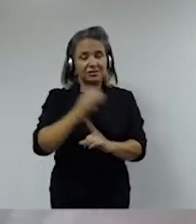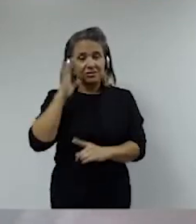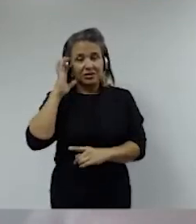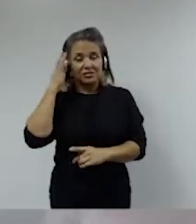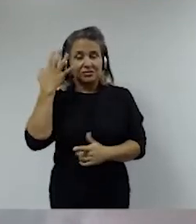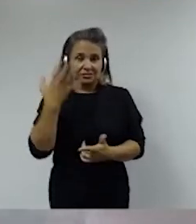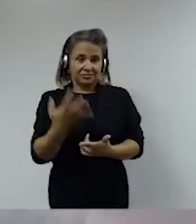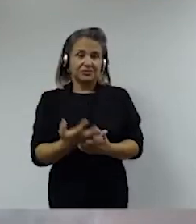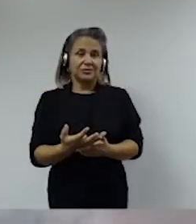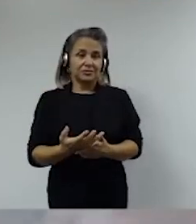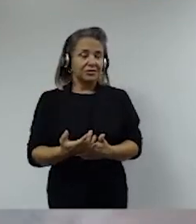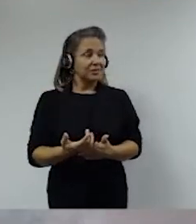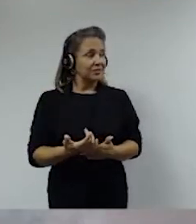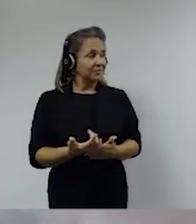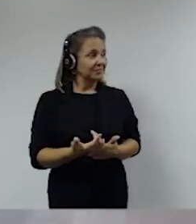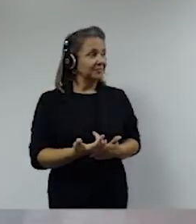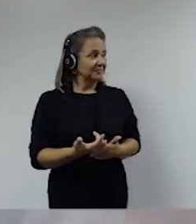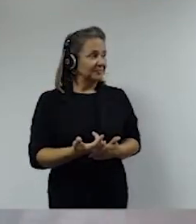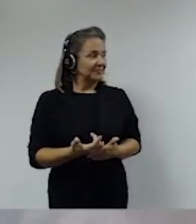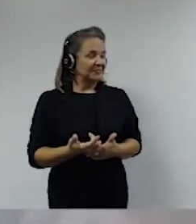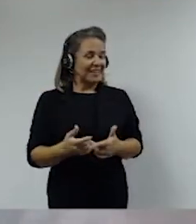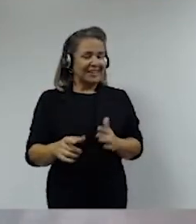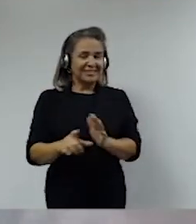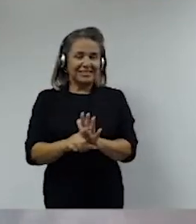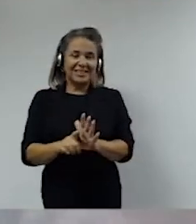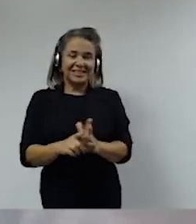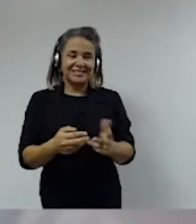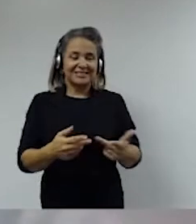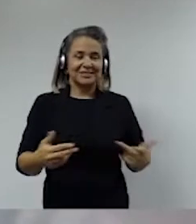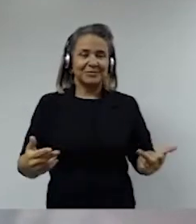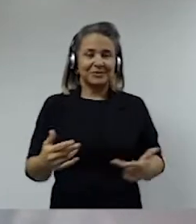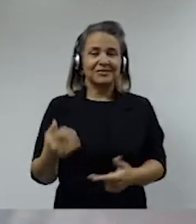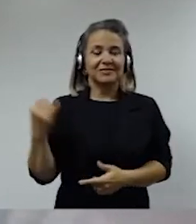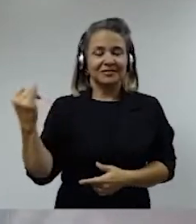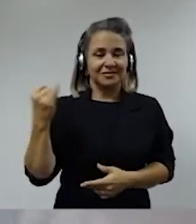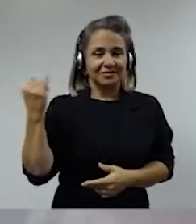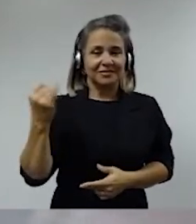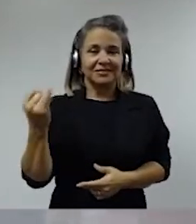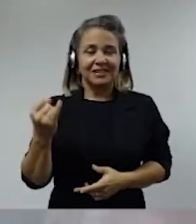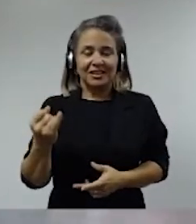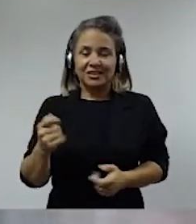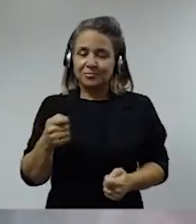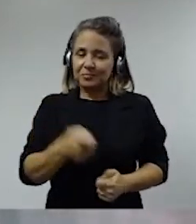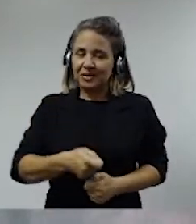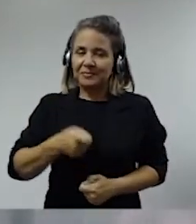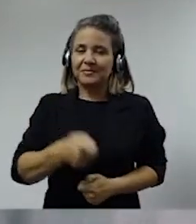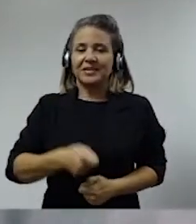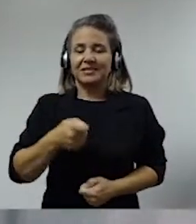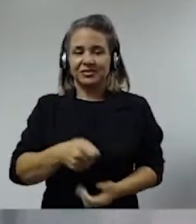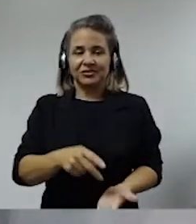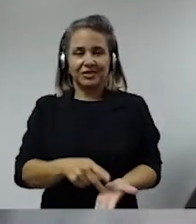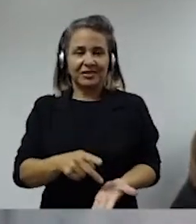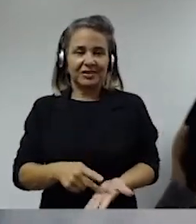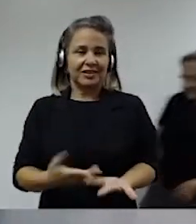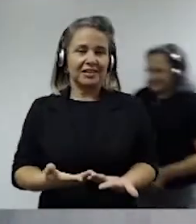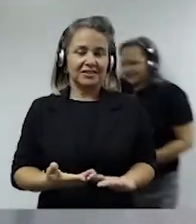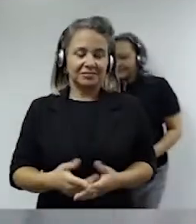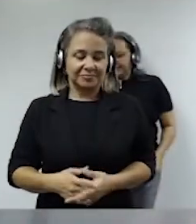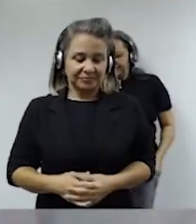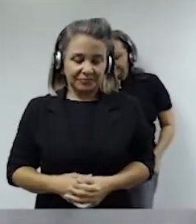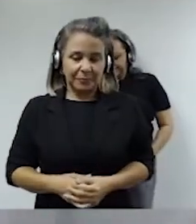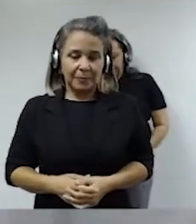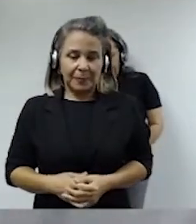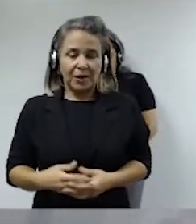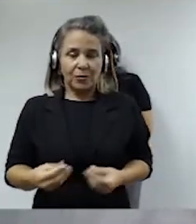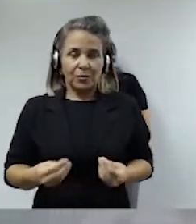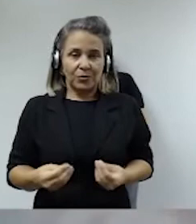resolvem os seus litígios é algo bastante emblemático, eu não vou chamar de grau de civilidade, mas enfim,